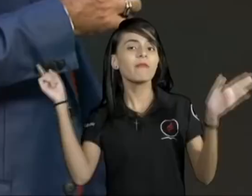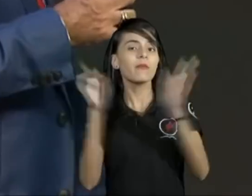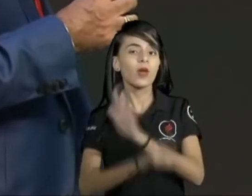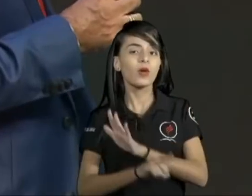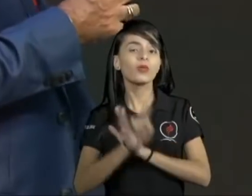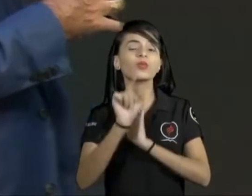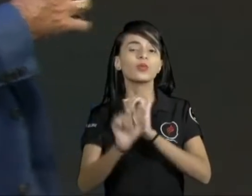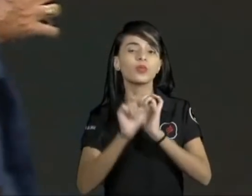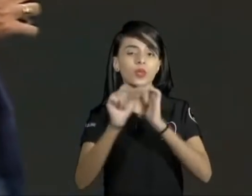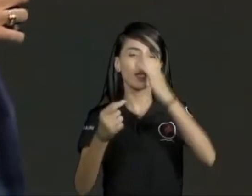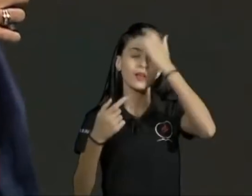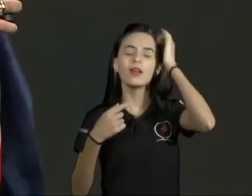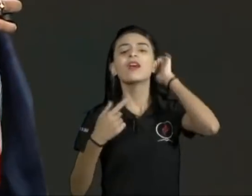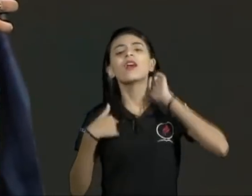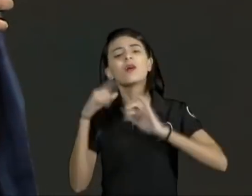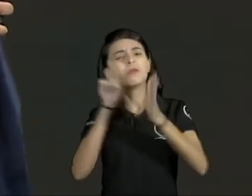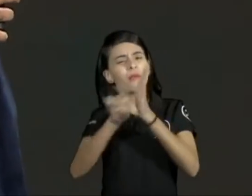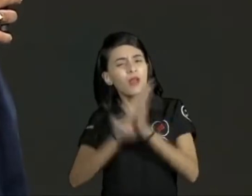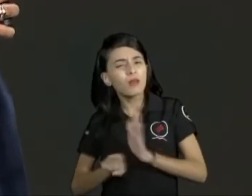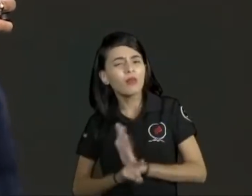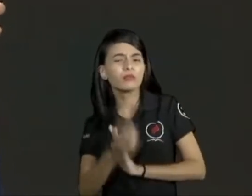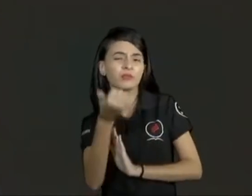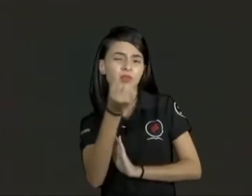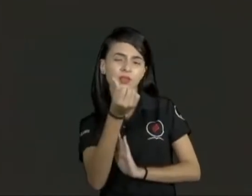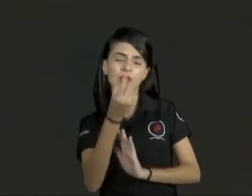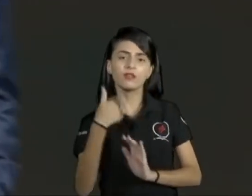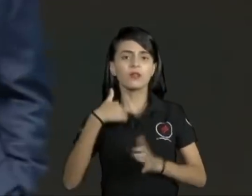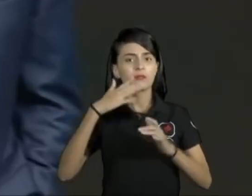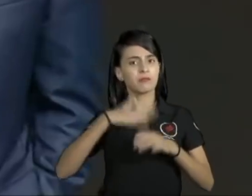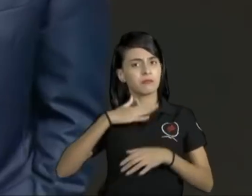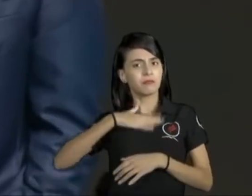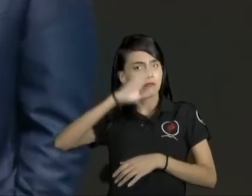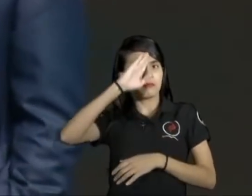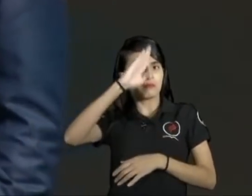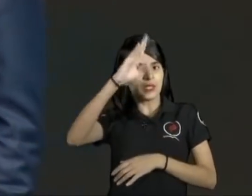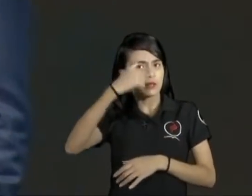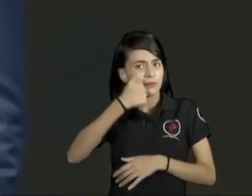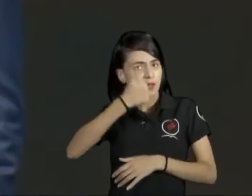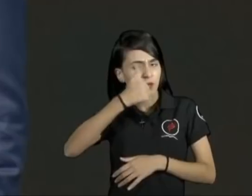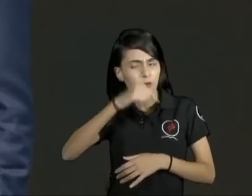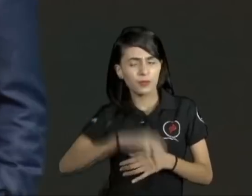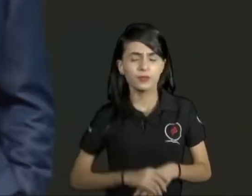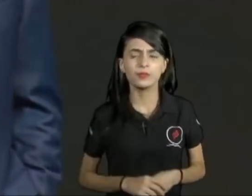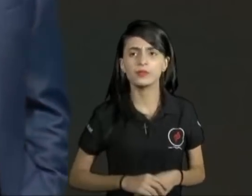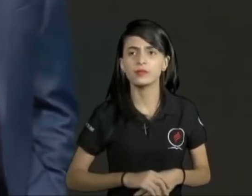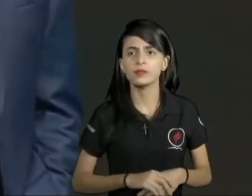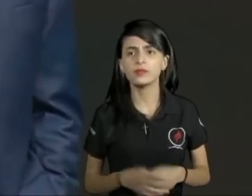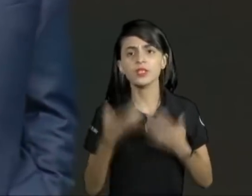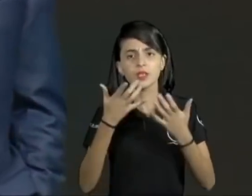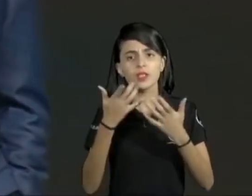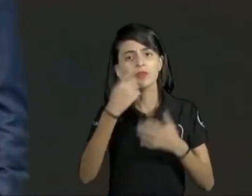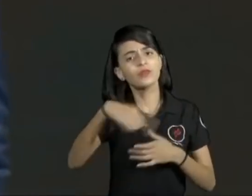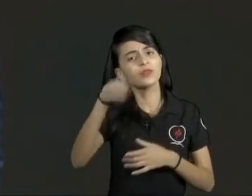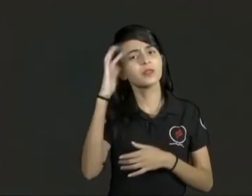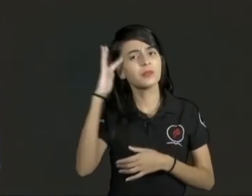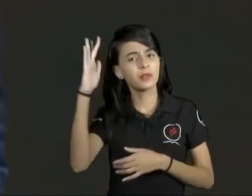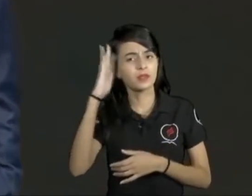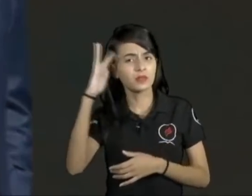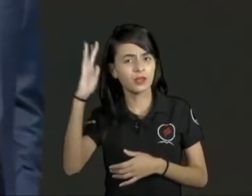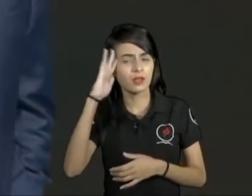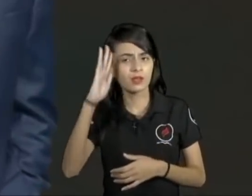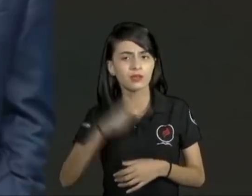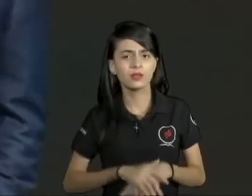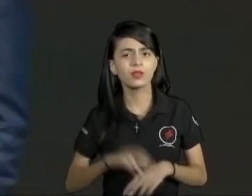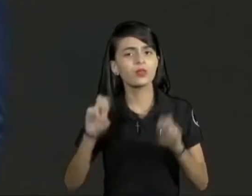que eu faço aqui eu as perguntas que eu vou fazer eu estou fazendo para mim em primeiro lugar eu queria que você pensasse